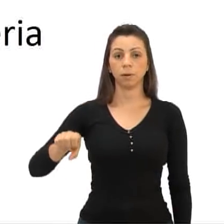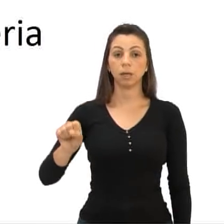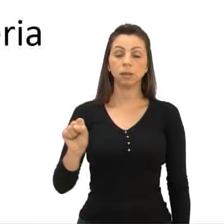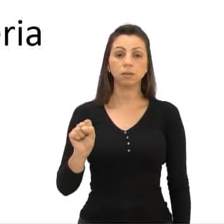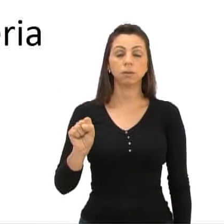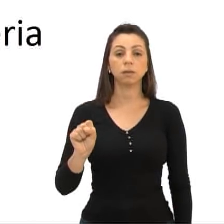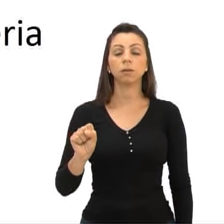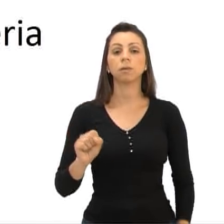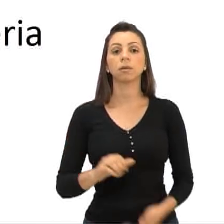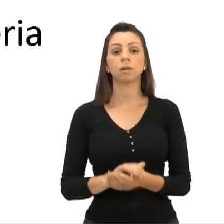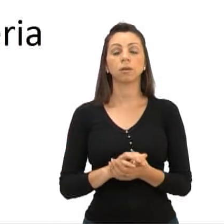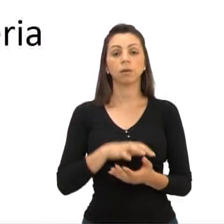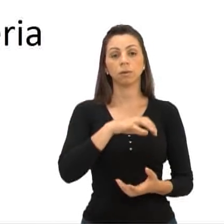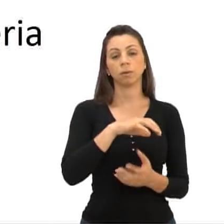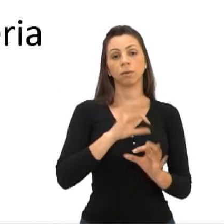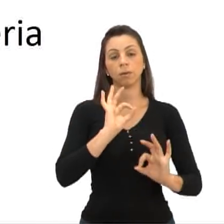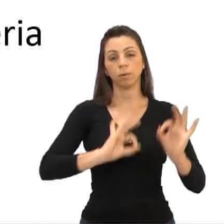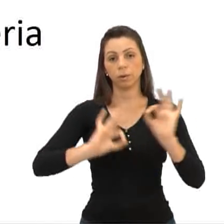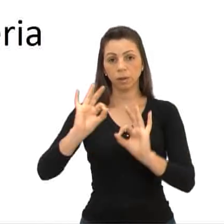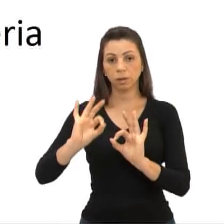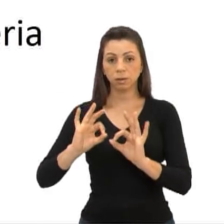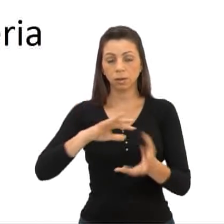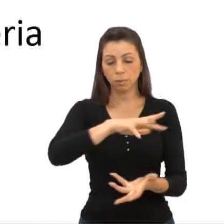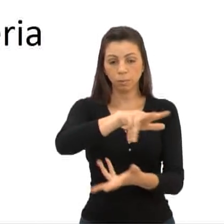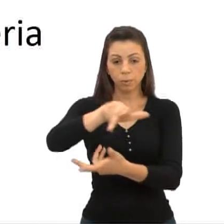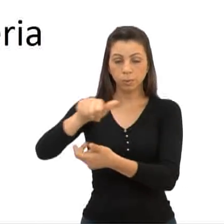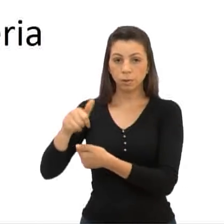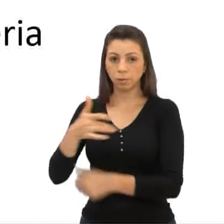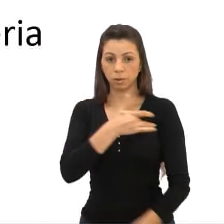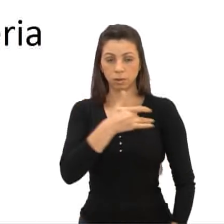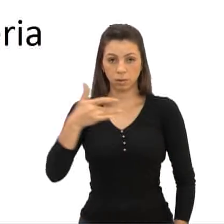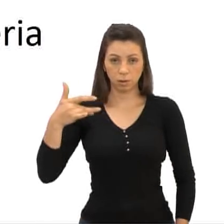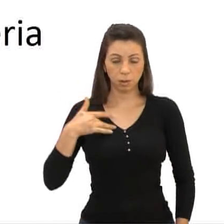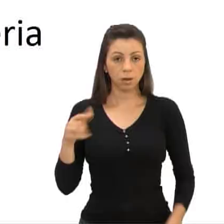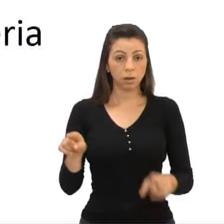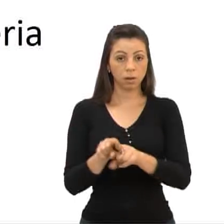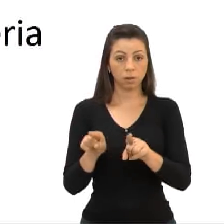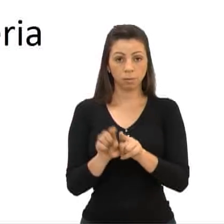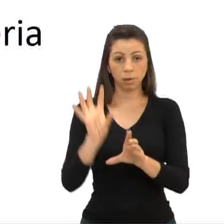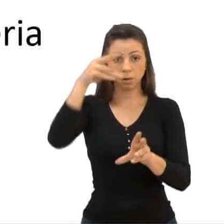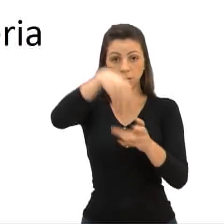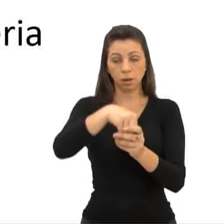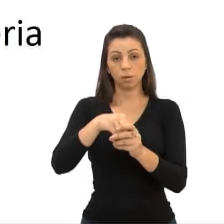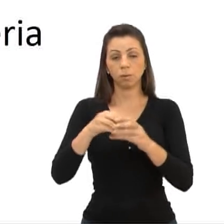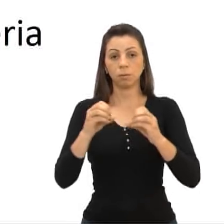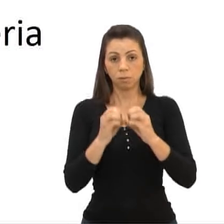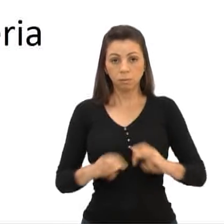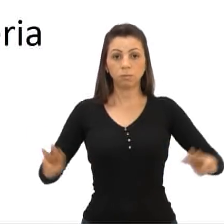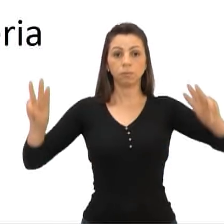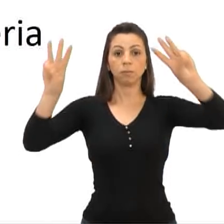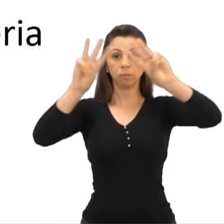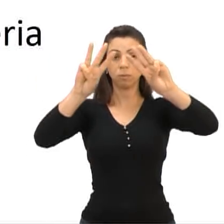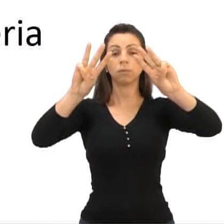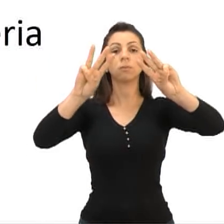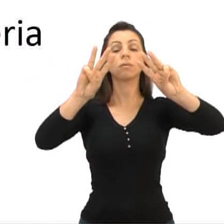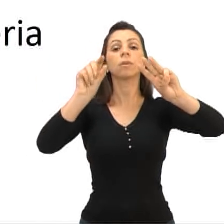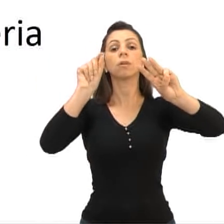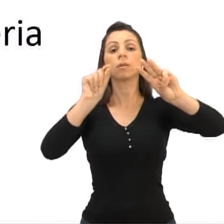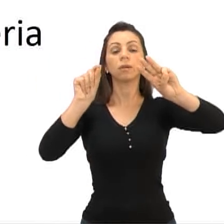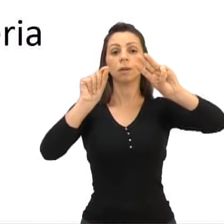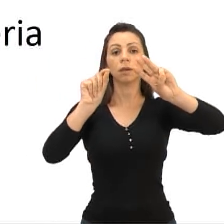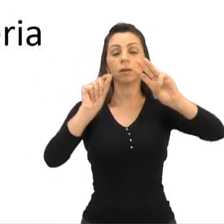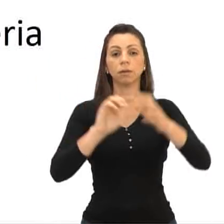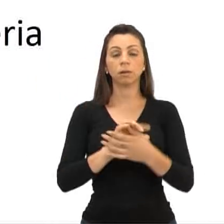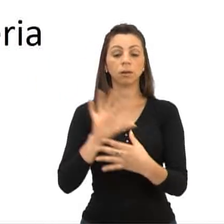OMS, um órgão da ONU, da Organização das Nações Unidas, que trata dos temas ligados à